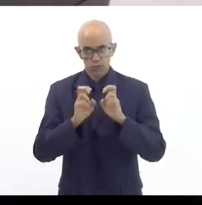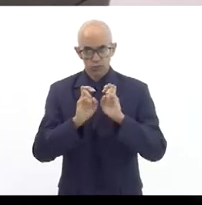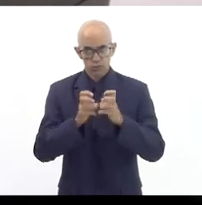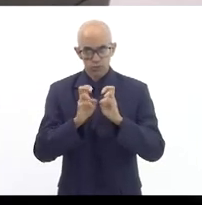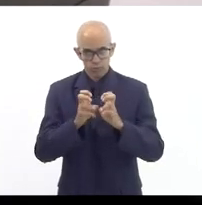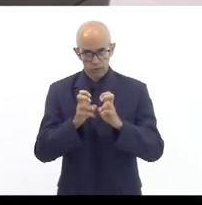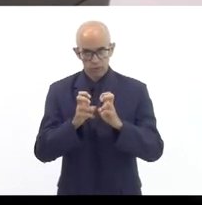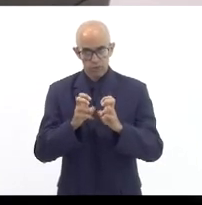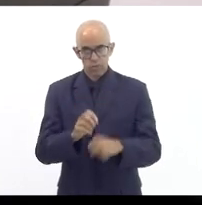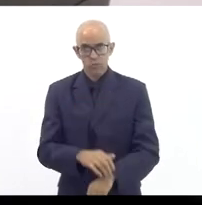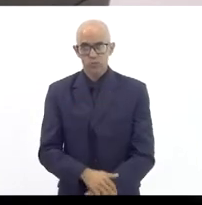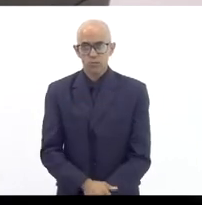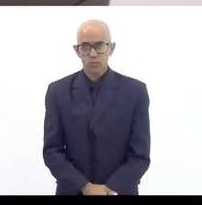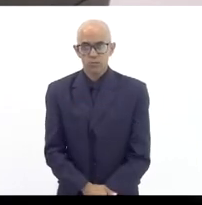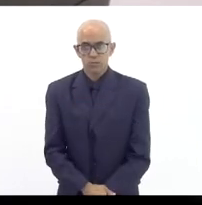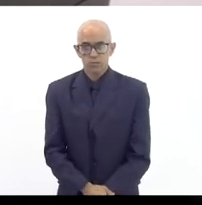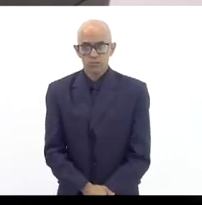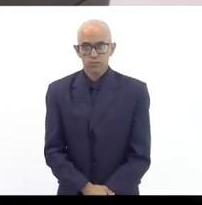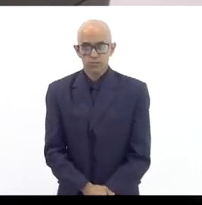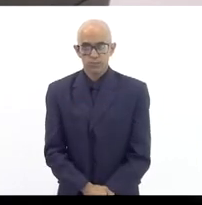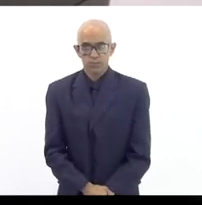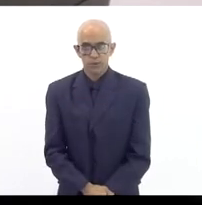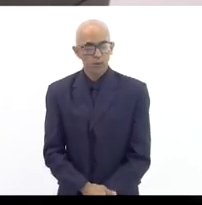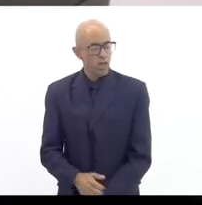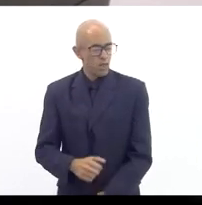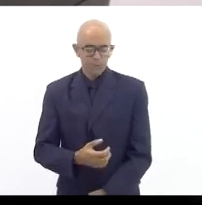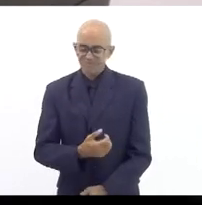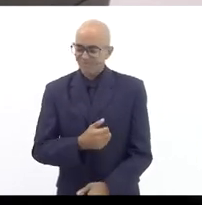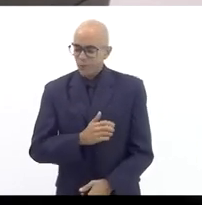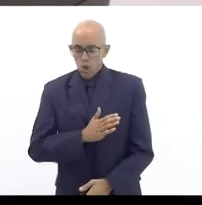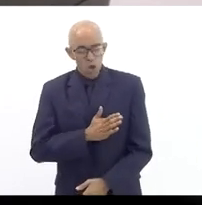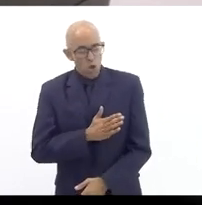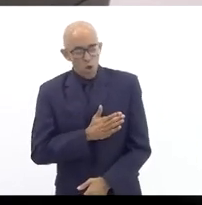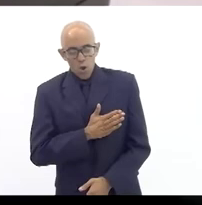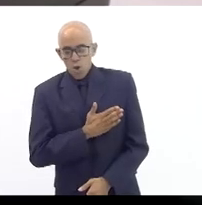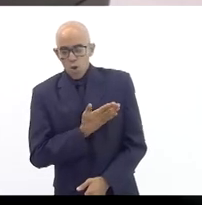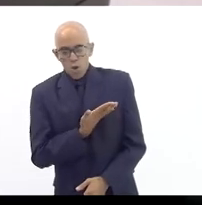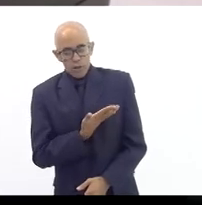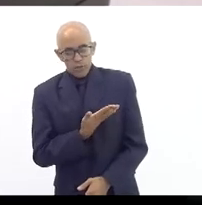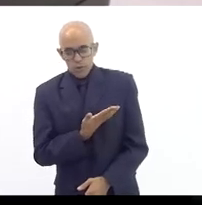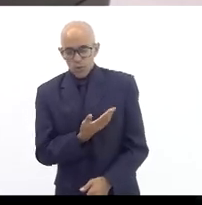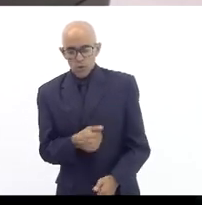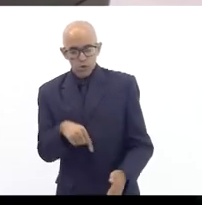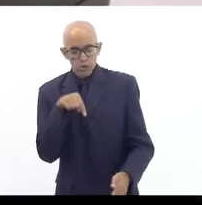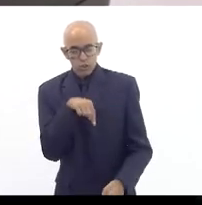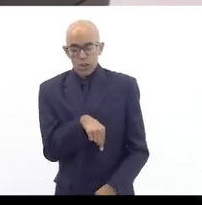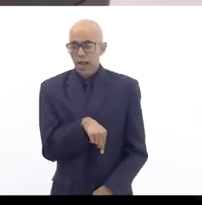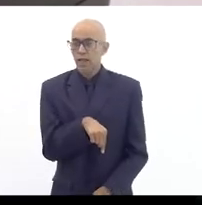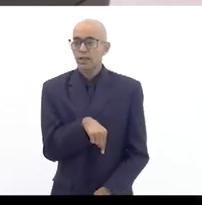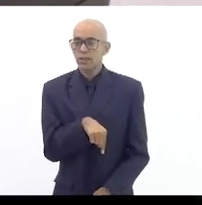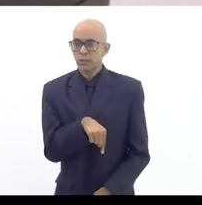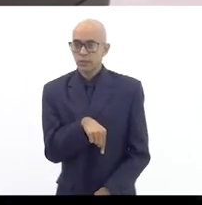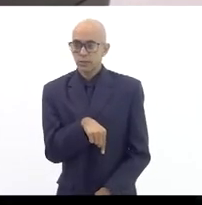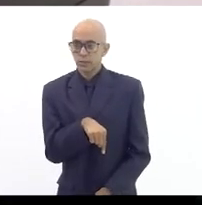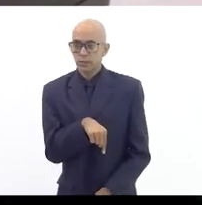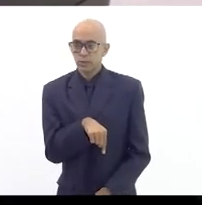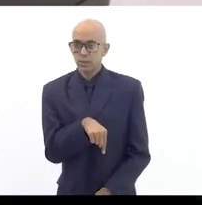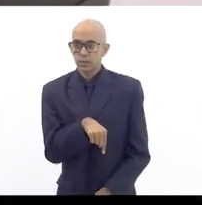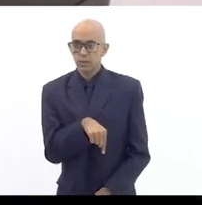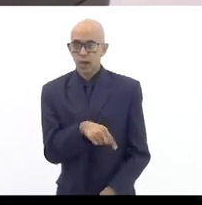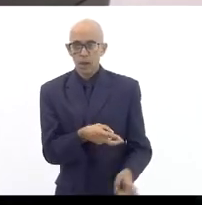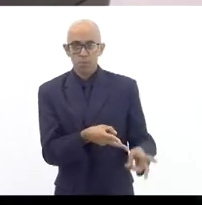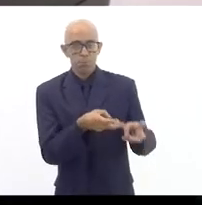de passageiros. É estarrecedor, se a senhora me permite, vir a essa sessão e poder